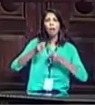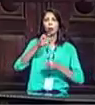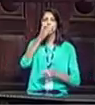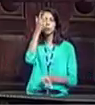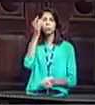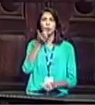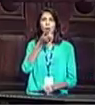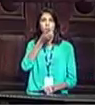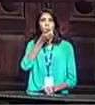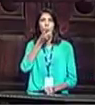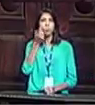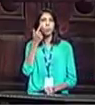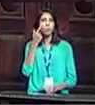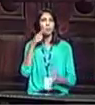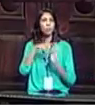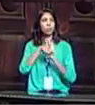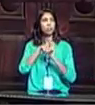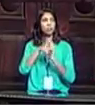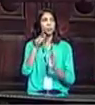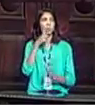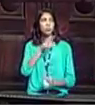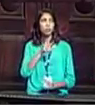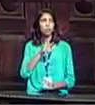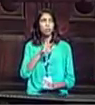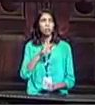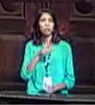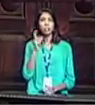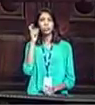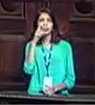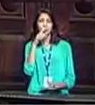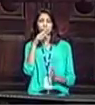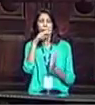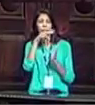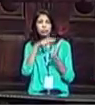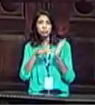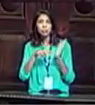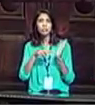etilômetro, olha que é até difícil, aí estou concluindo,